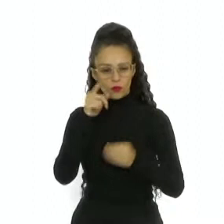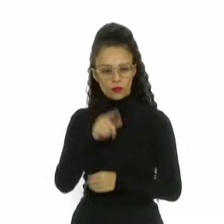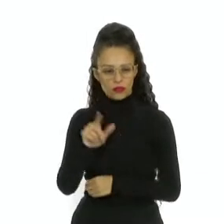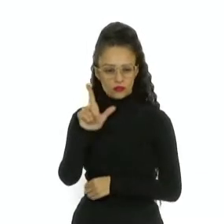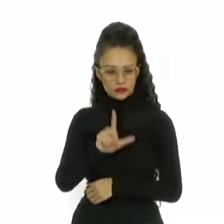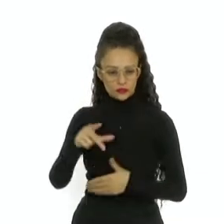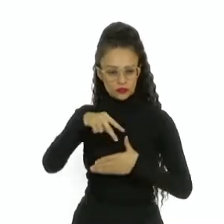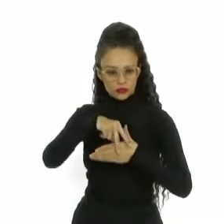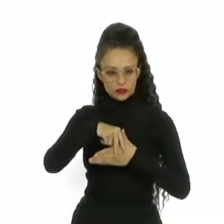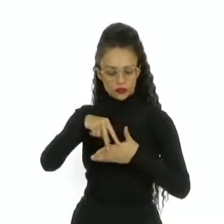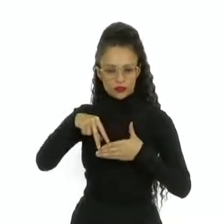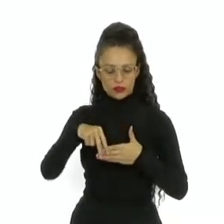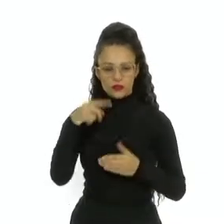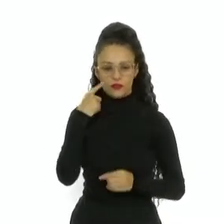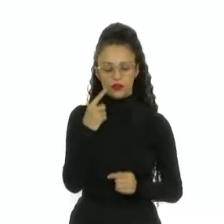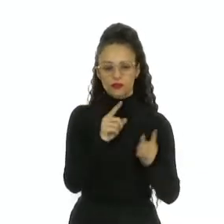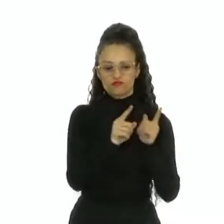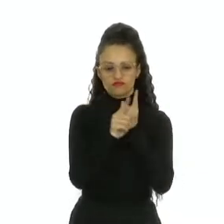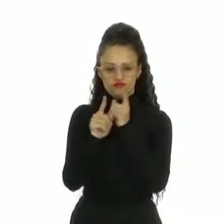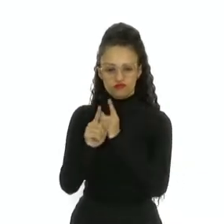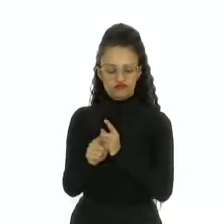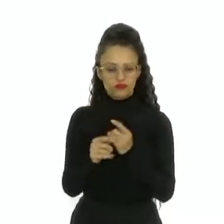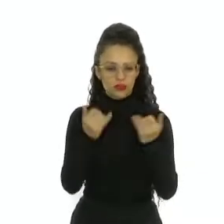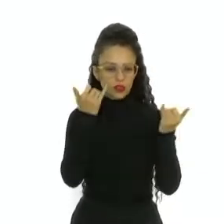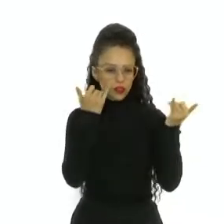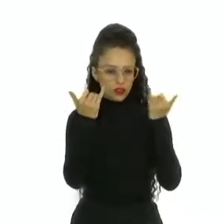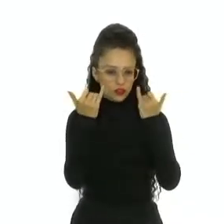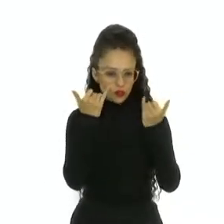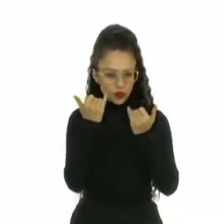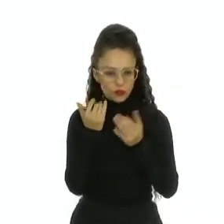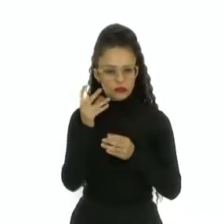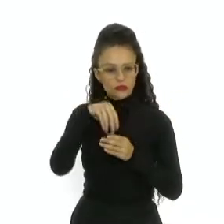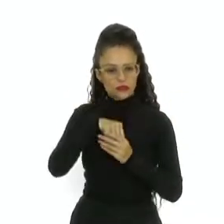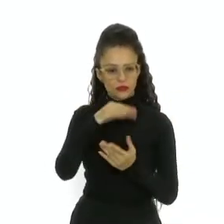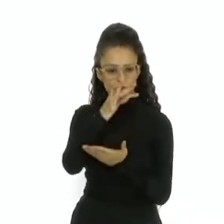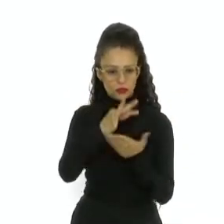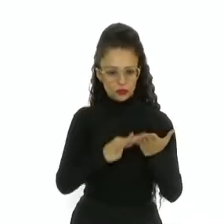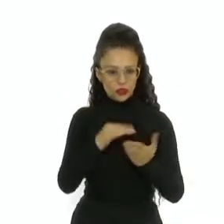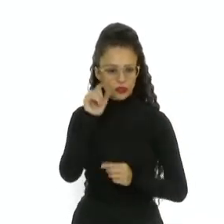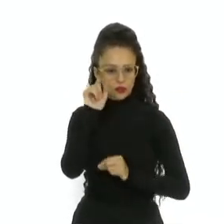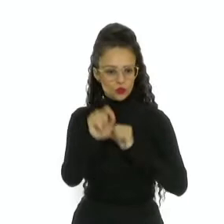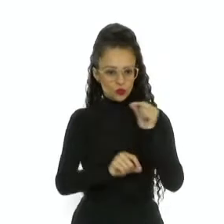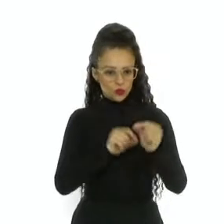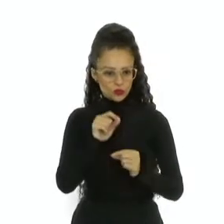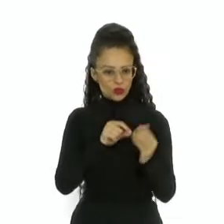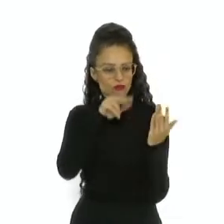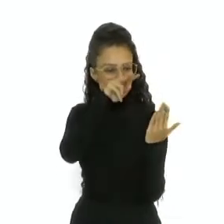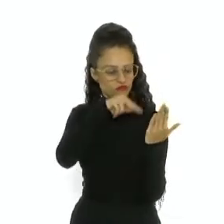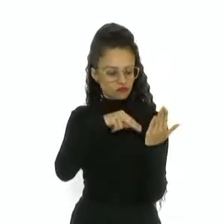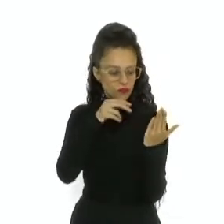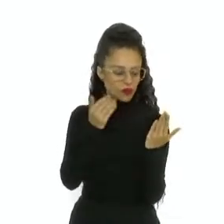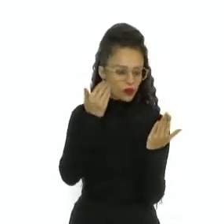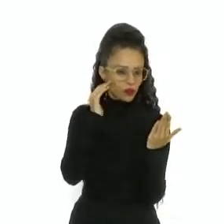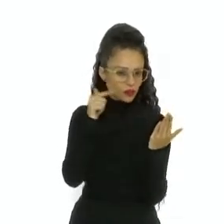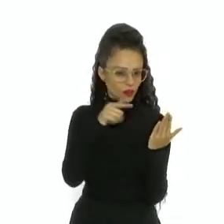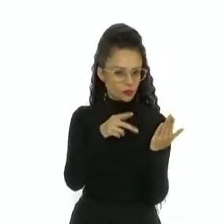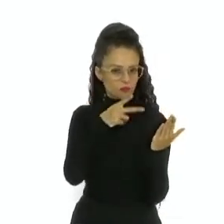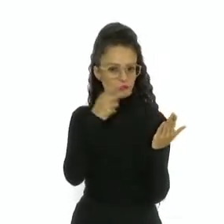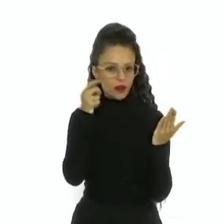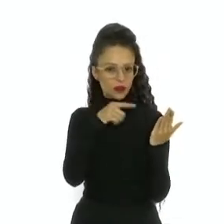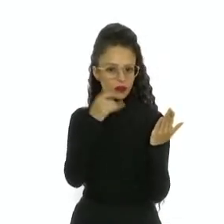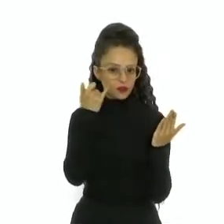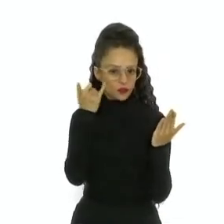cordel, localizar informações explícitas no texto, que são aquelas de fácil localização, e